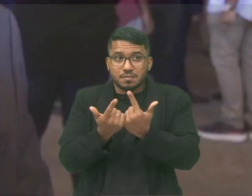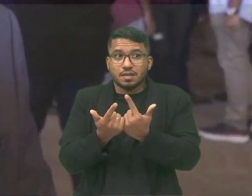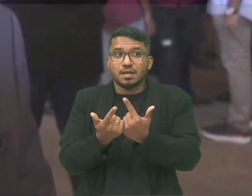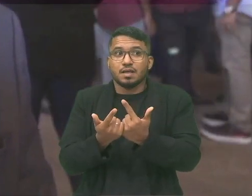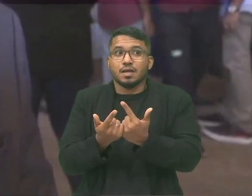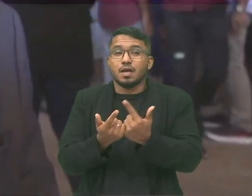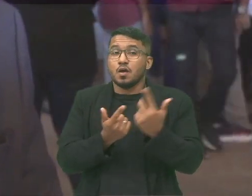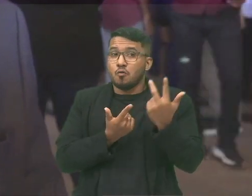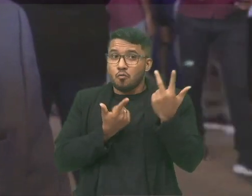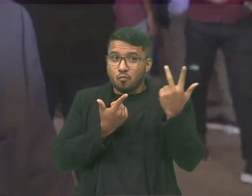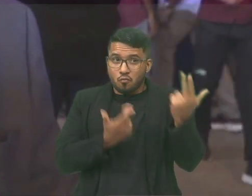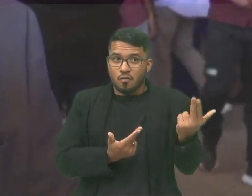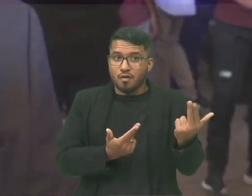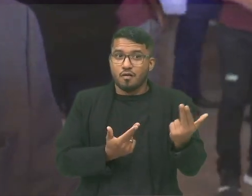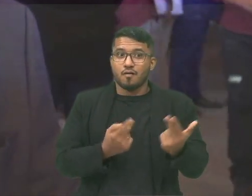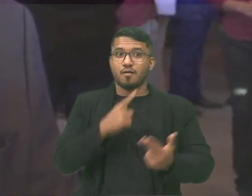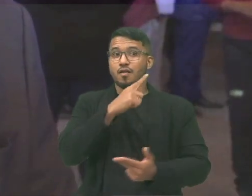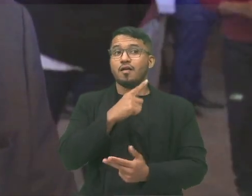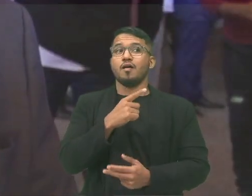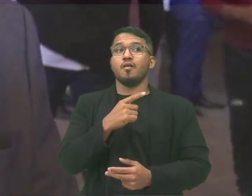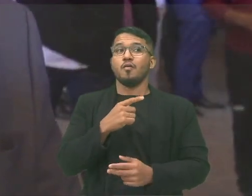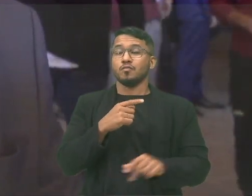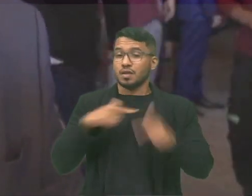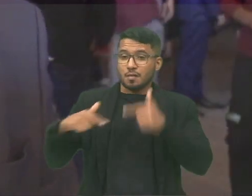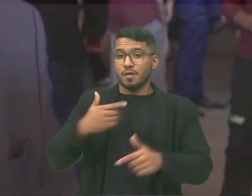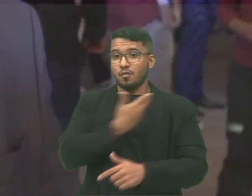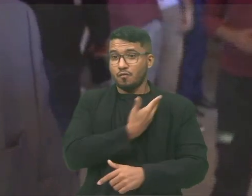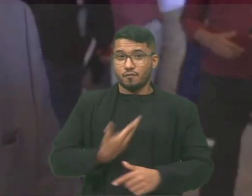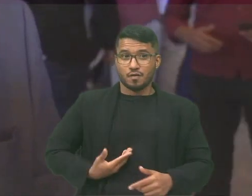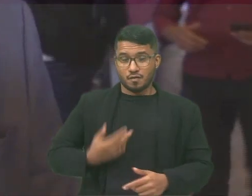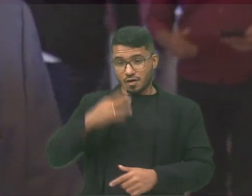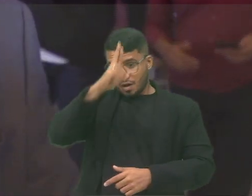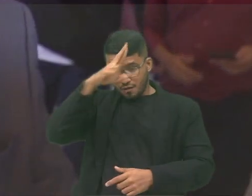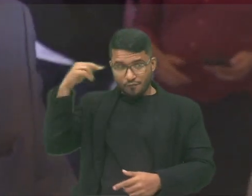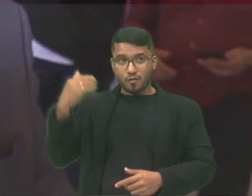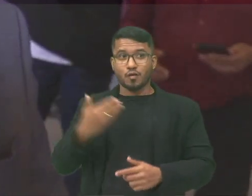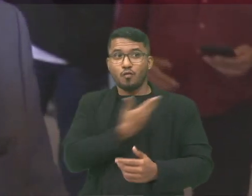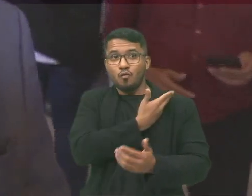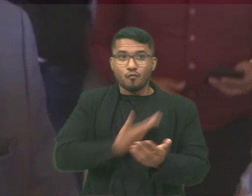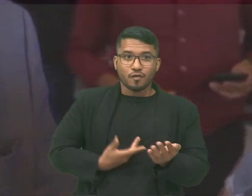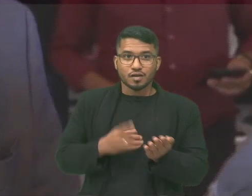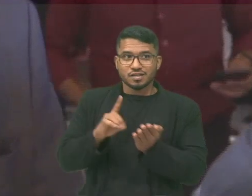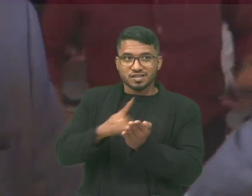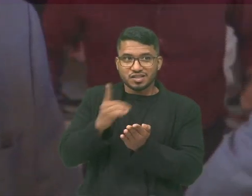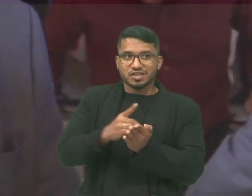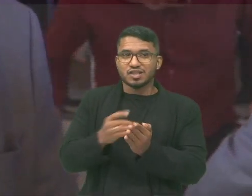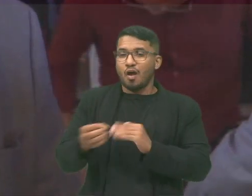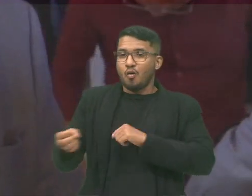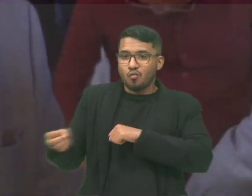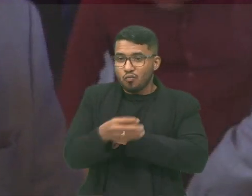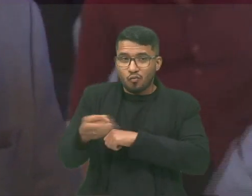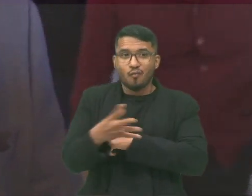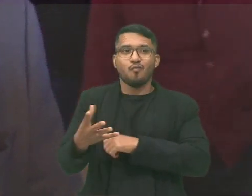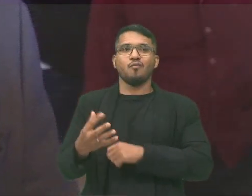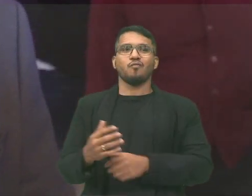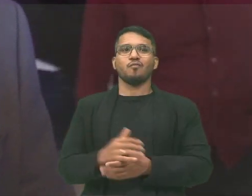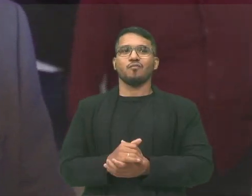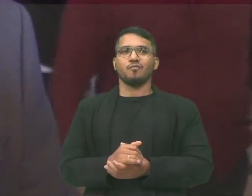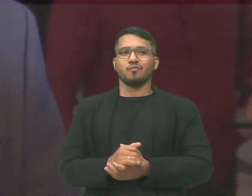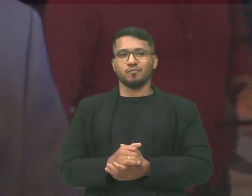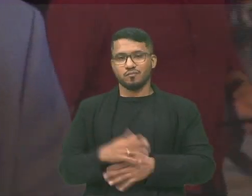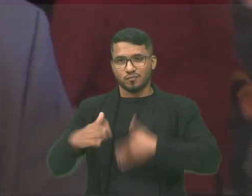Legislativo, no mesmo ritmo do governo Rafael, que é um governo digital, é moderno, arrojado. Então, parabéns aí